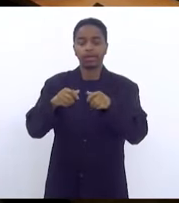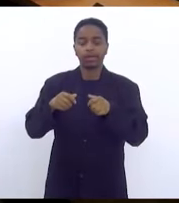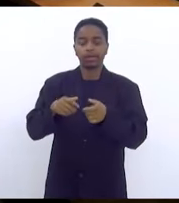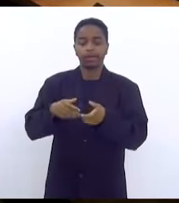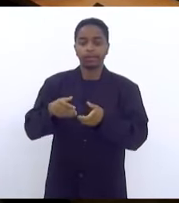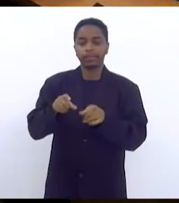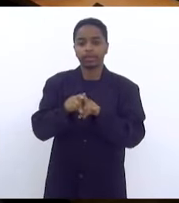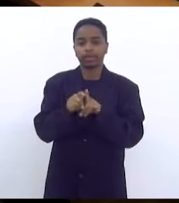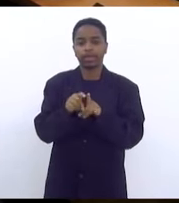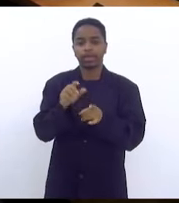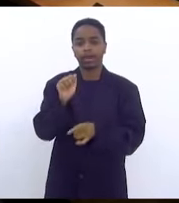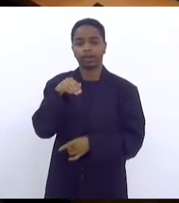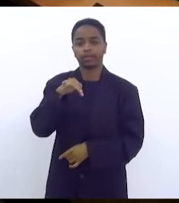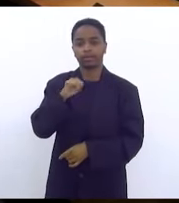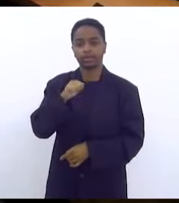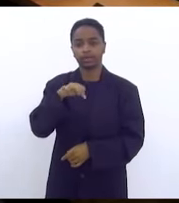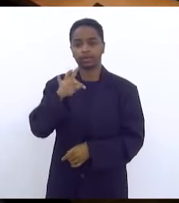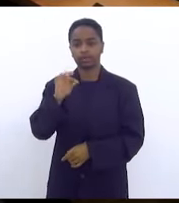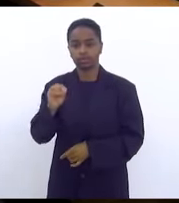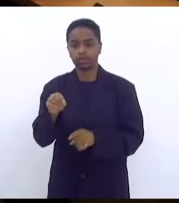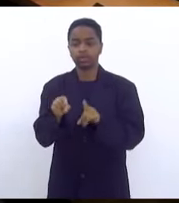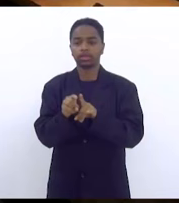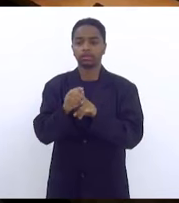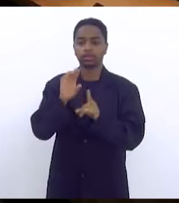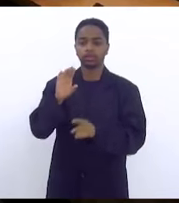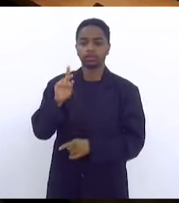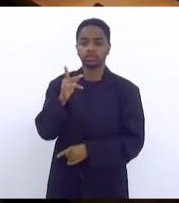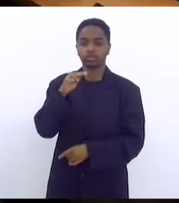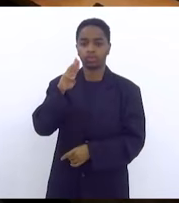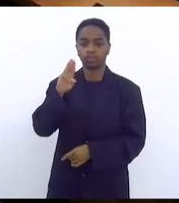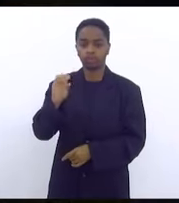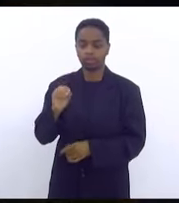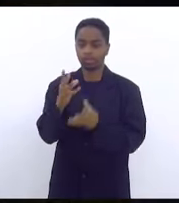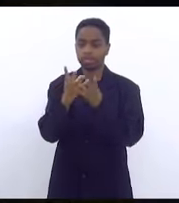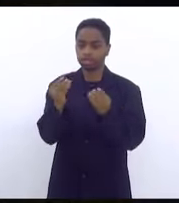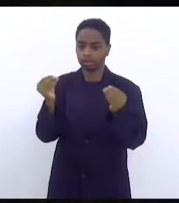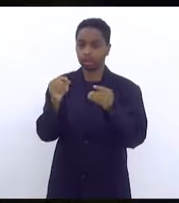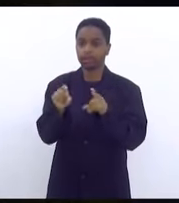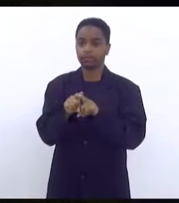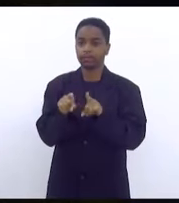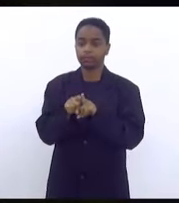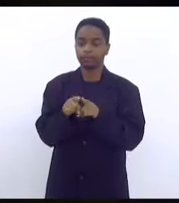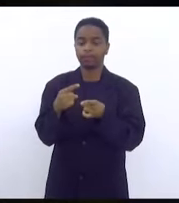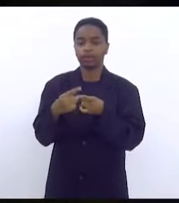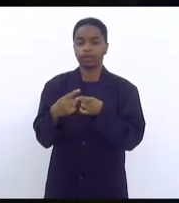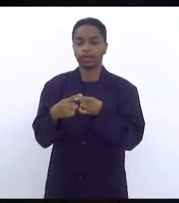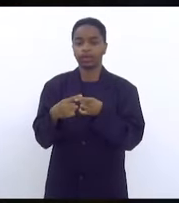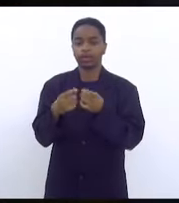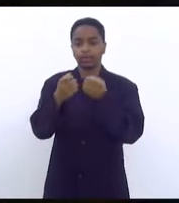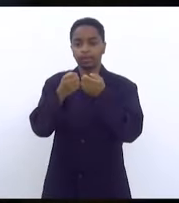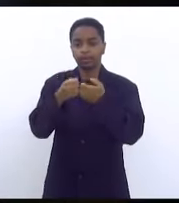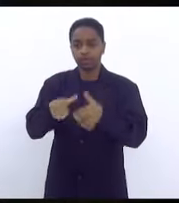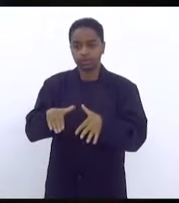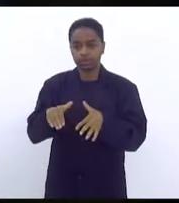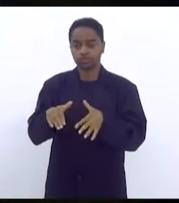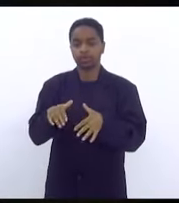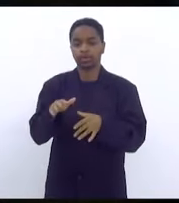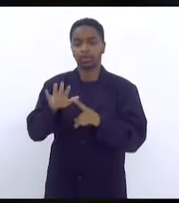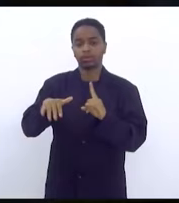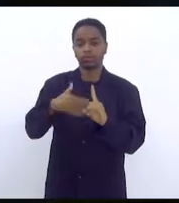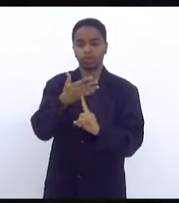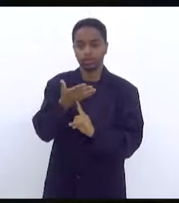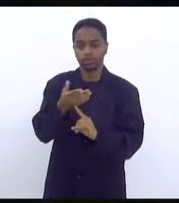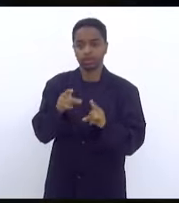o amianto nas empresas, com chumbo tetretila nas refinarias, que tanto mal faziam ao meio